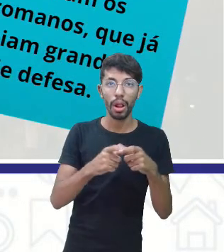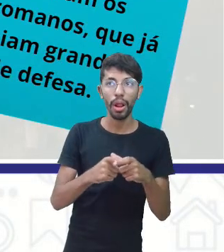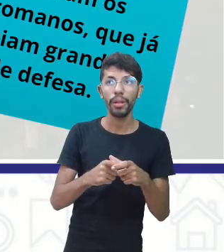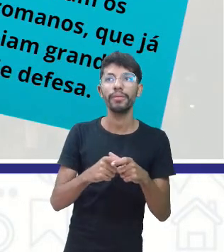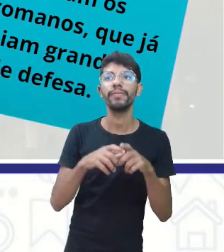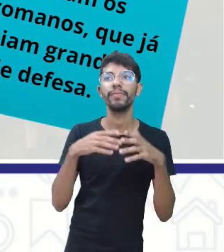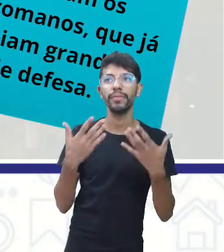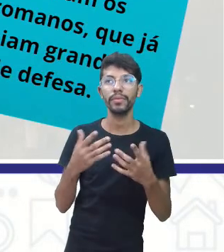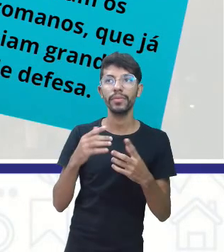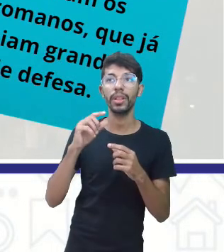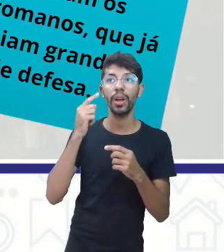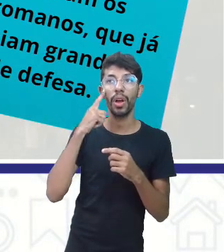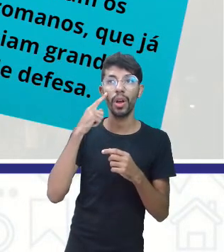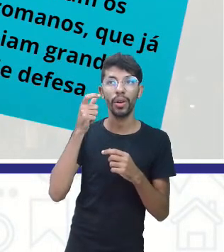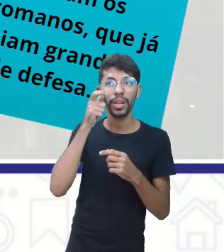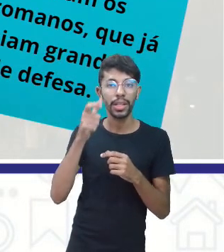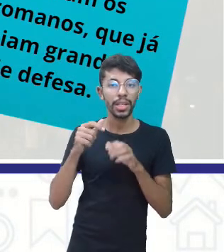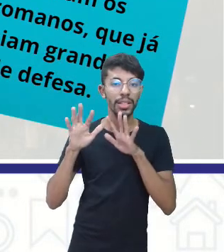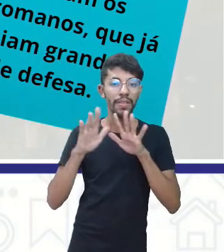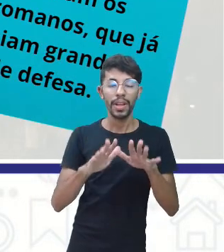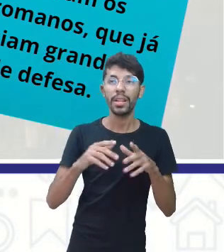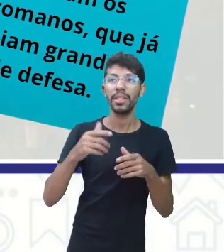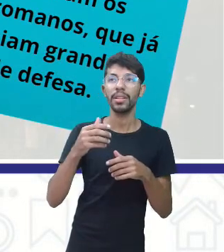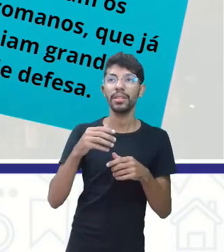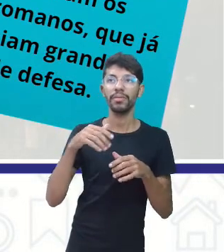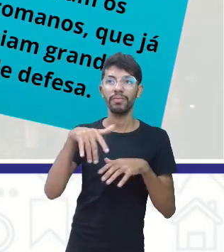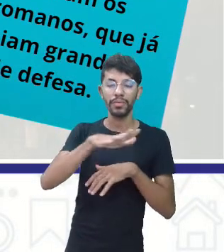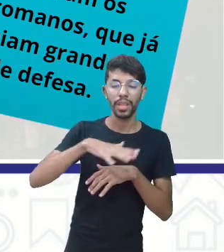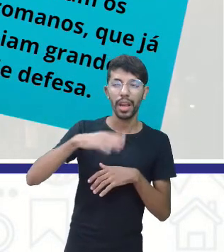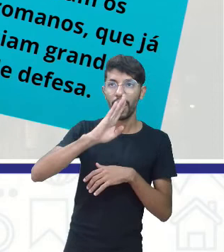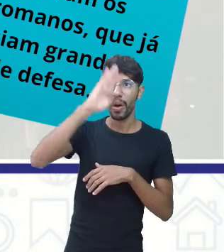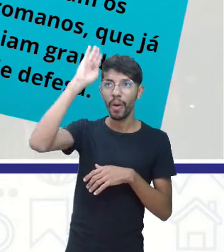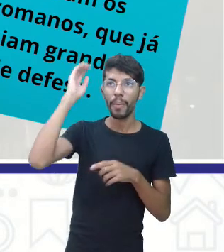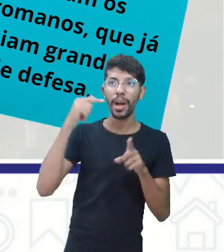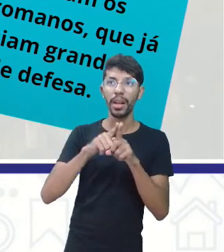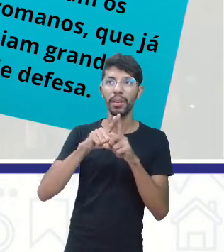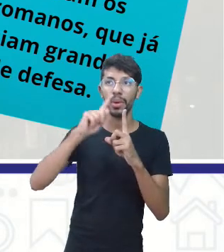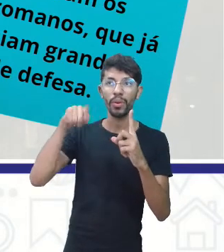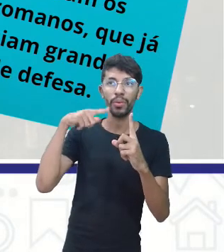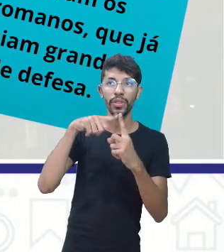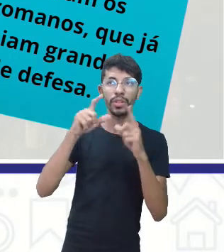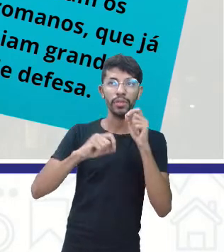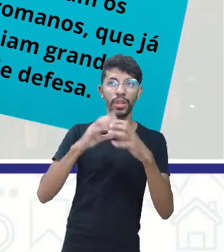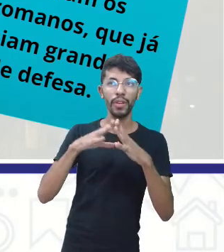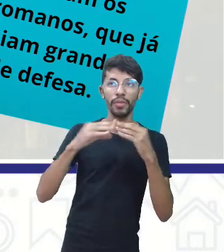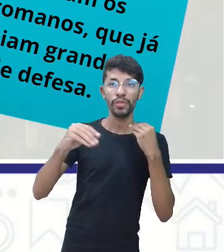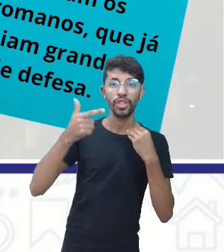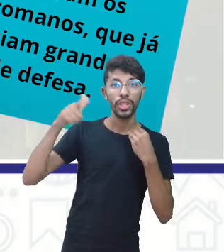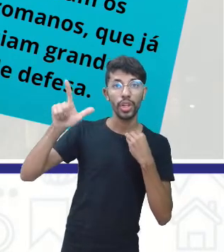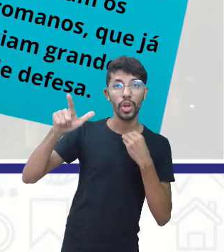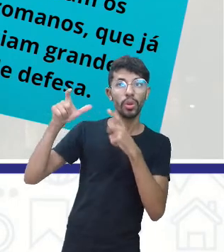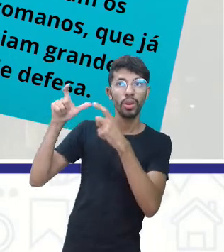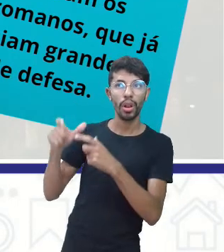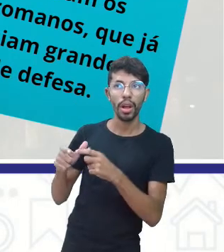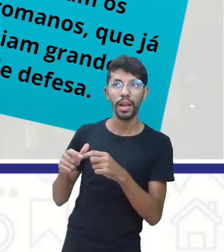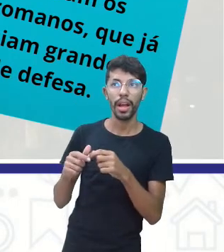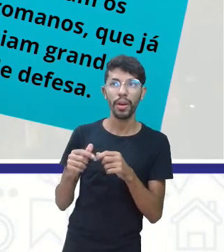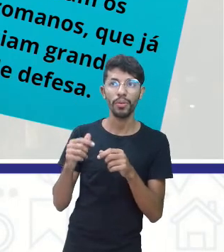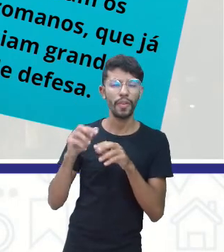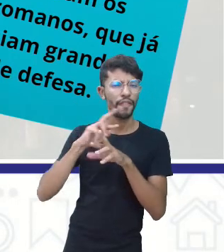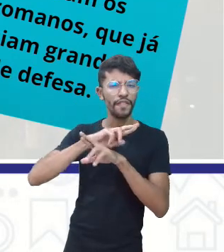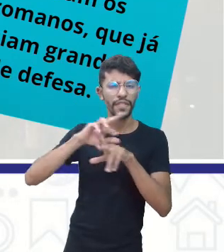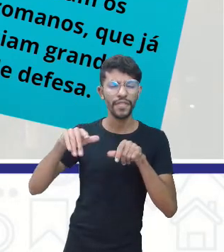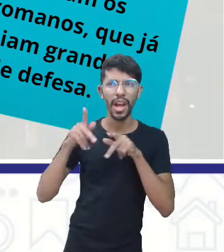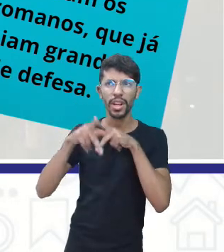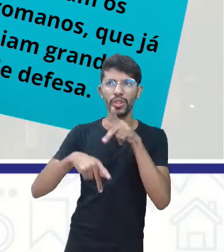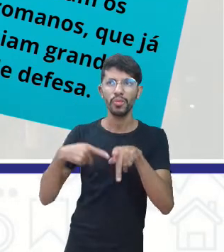seja com o objetivo de fugir de outras invasões, vários povos invadiram os territórios romanos que já não possuíam grandes,